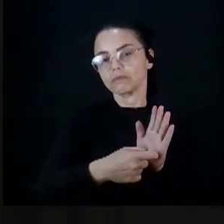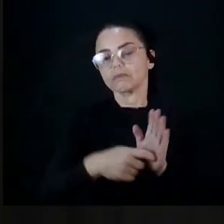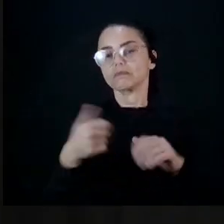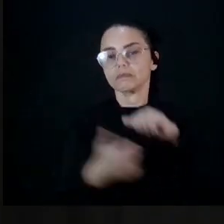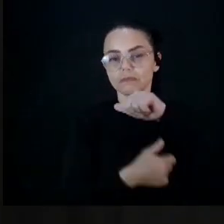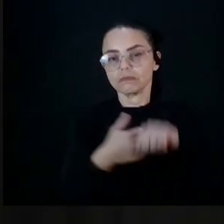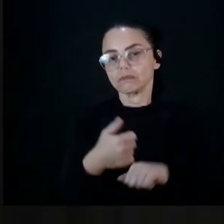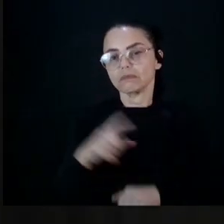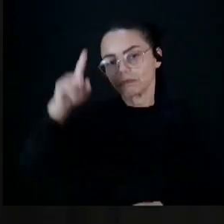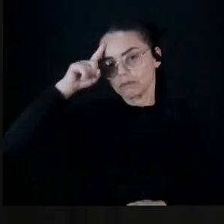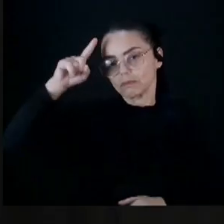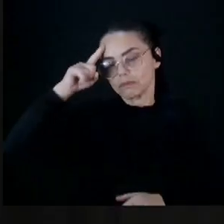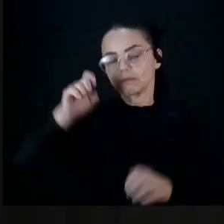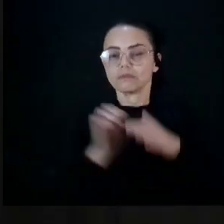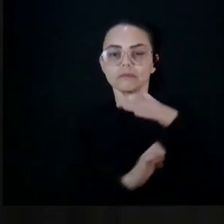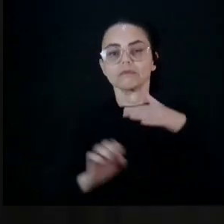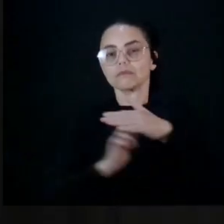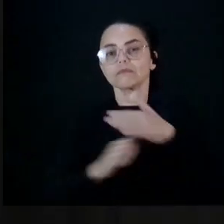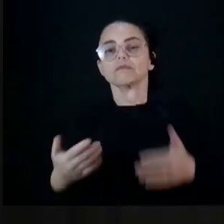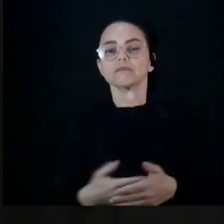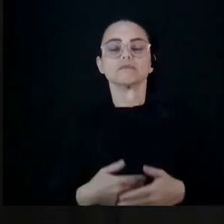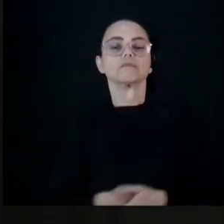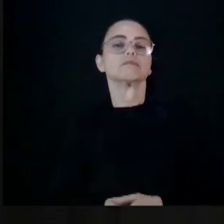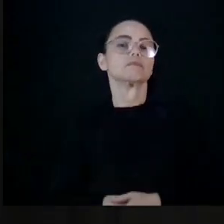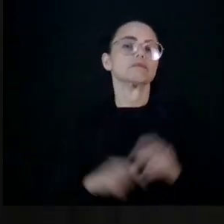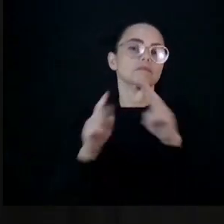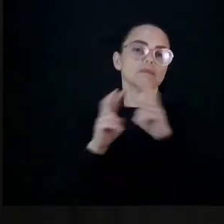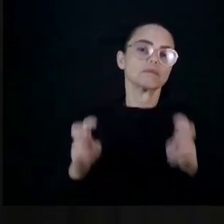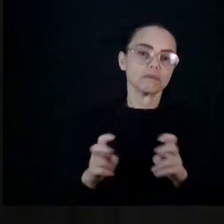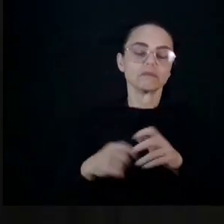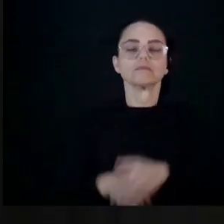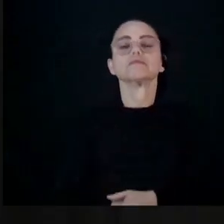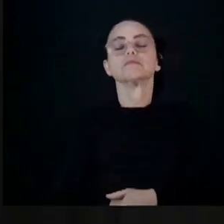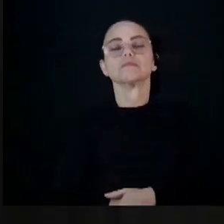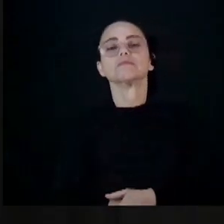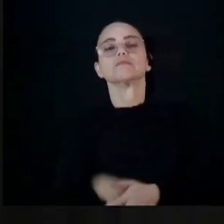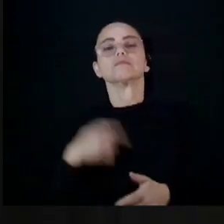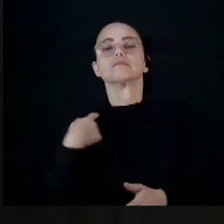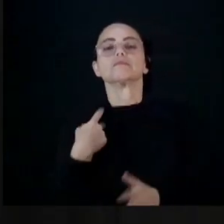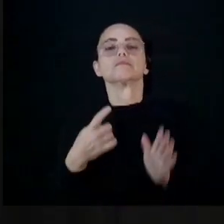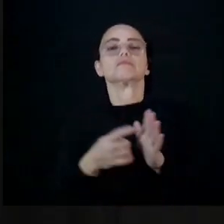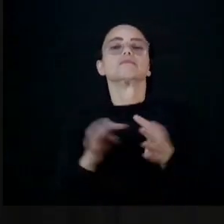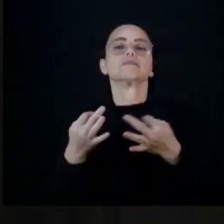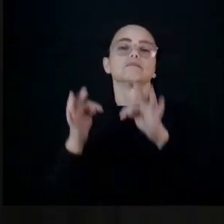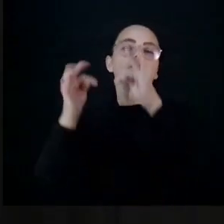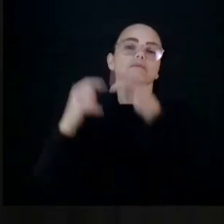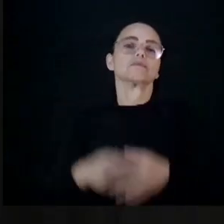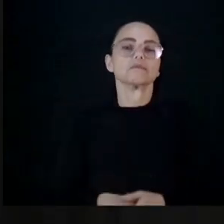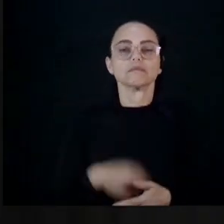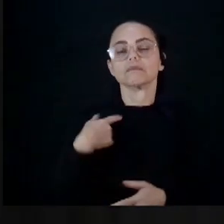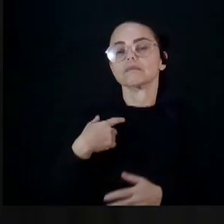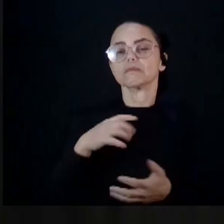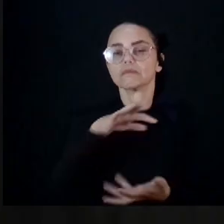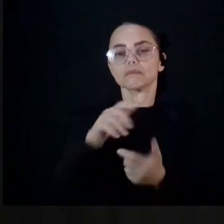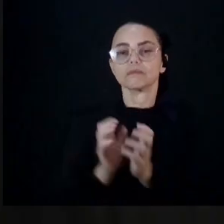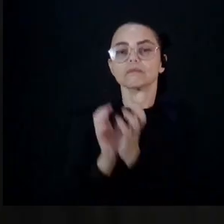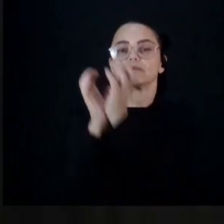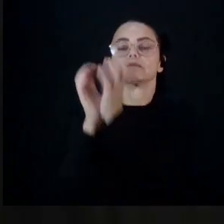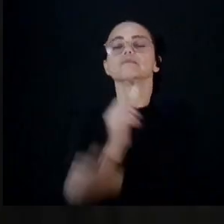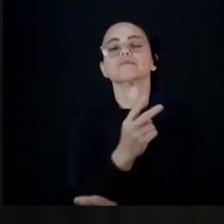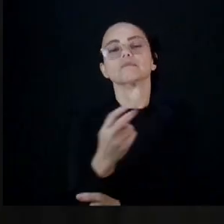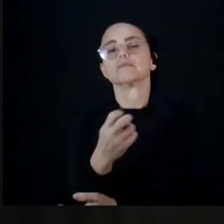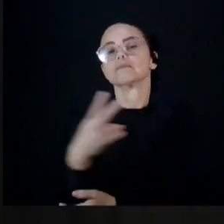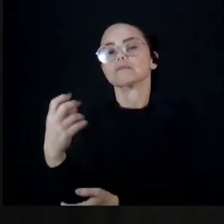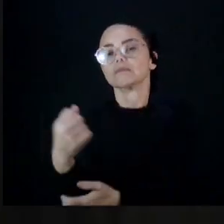rotina das empresas, agora a gente vai falar de uma das maiores vitrines tecnológicas do planeta, a Copa do Mundo de 2026.